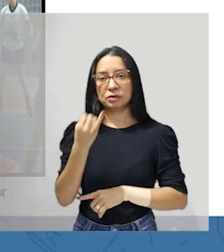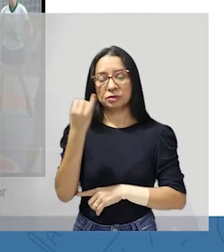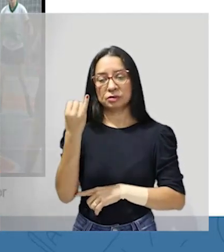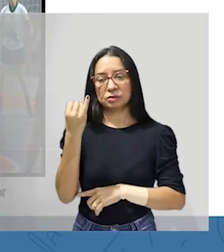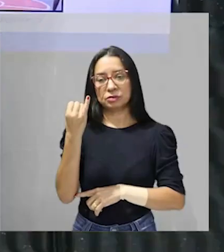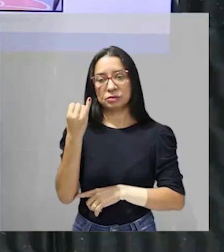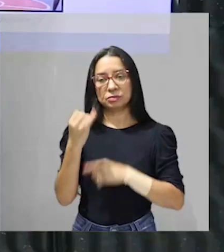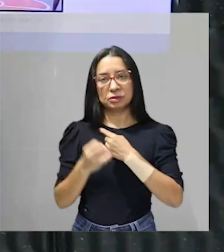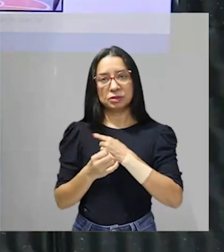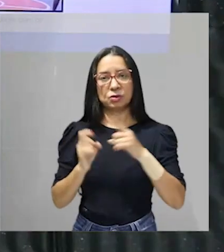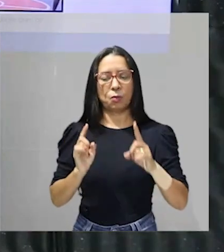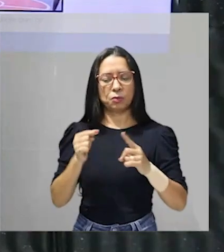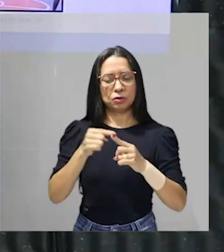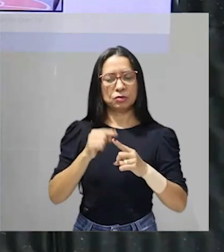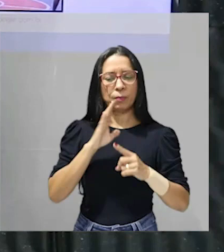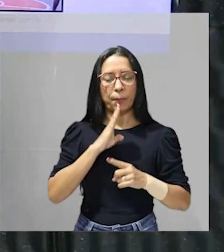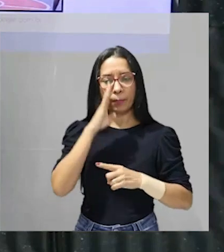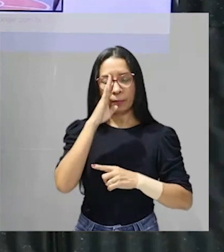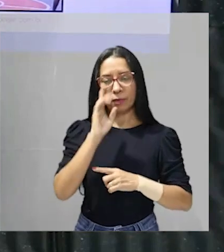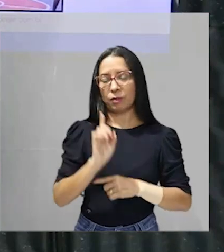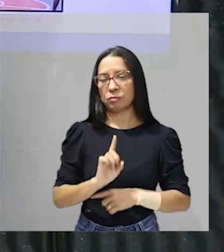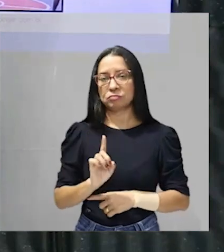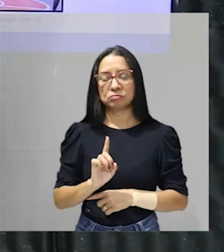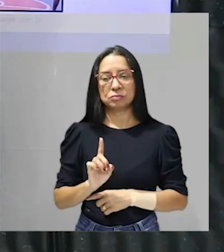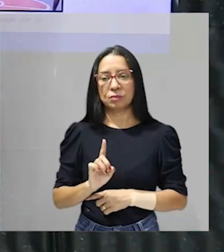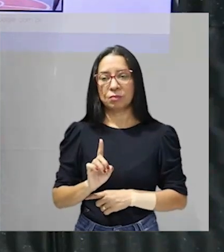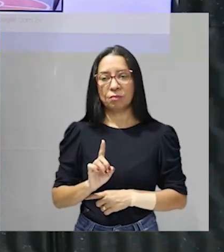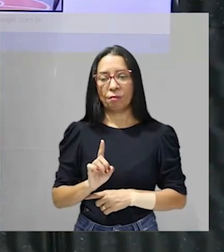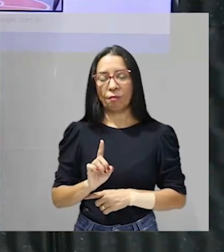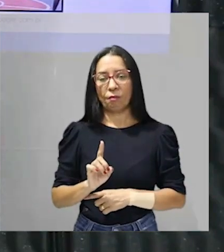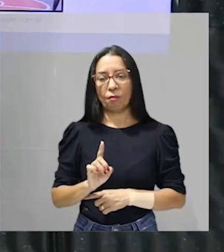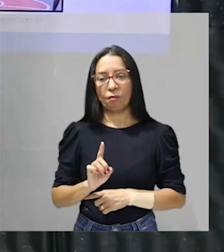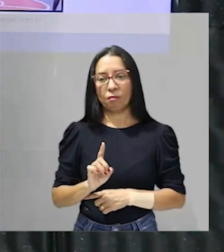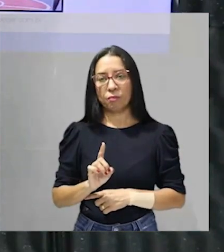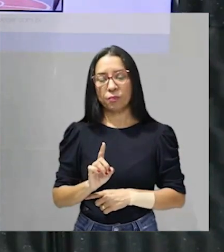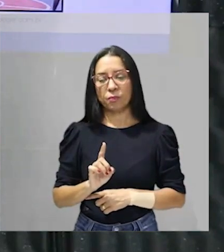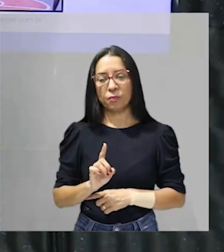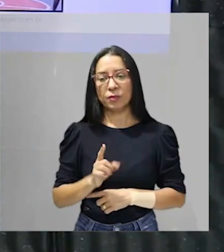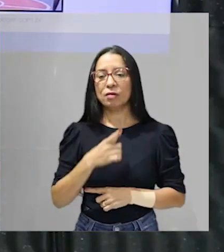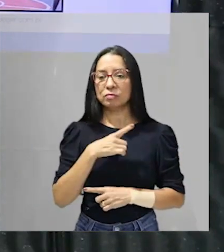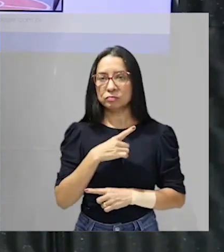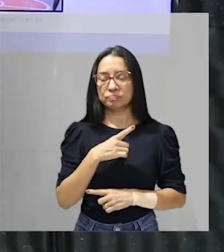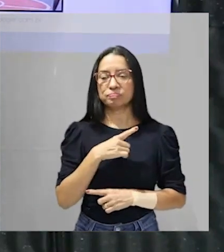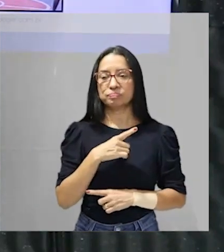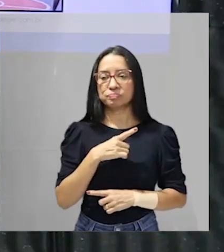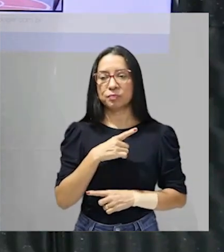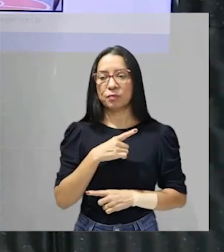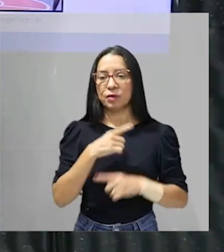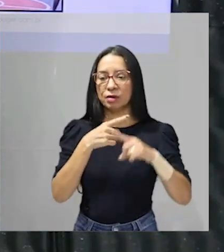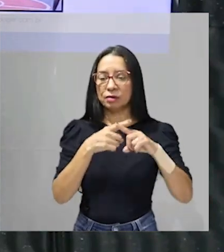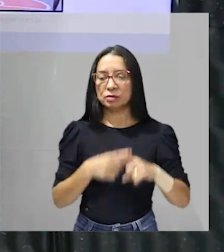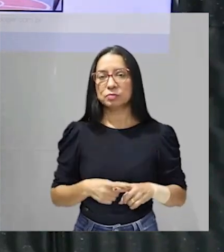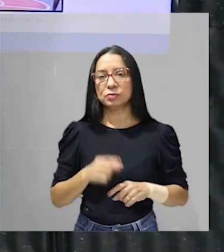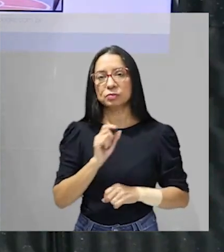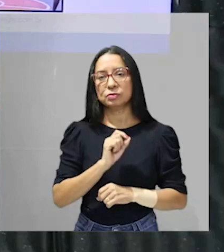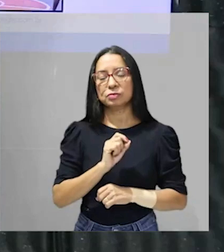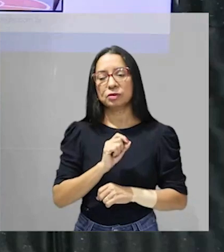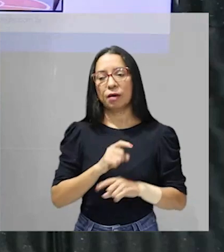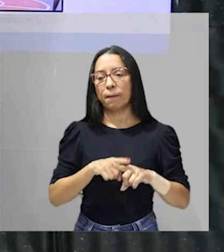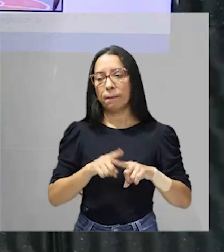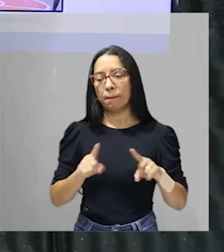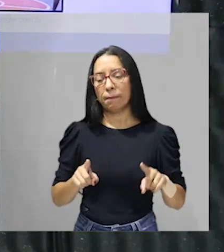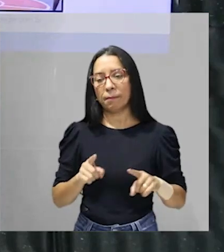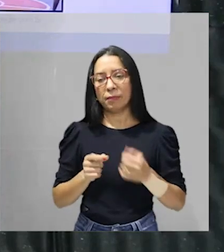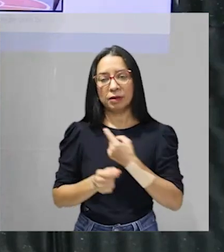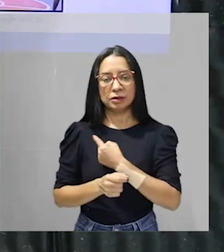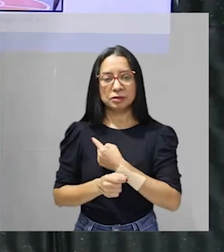Ah esse é o objetivo principal dos jogos cooperativos não existe a disputa ali mas ela quer lidar